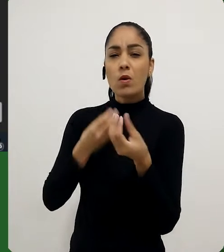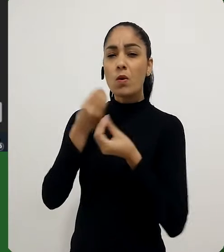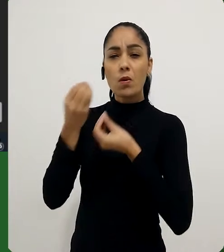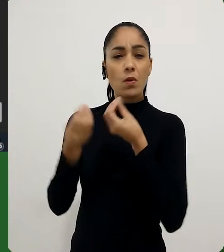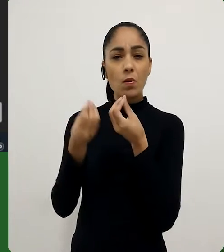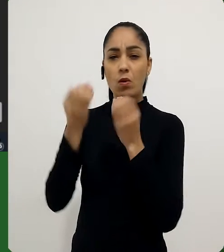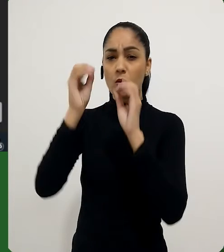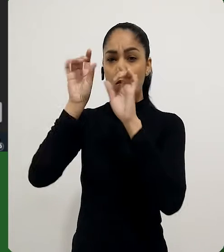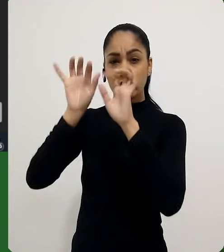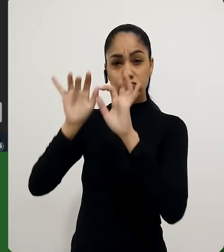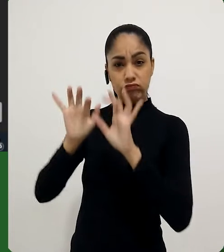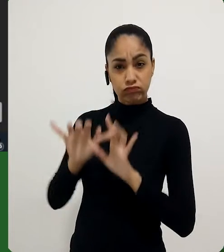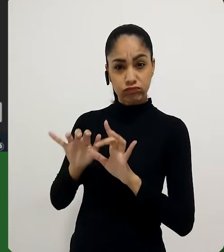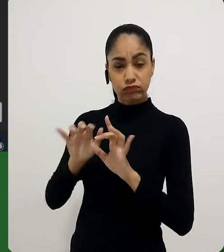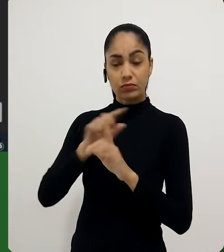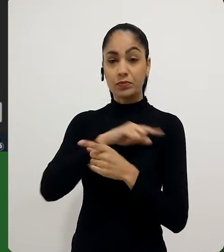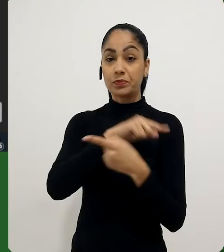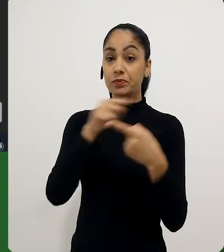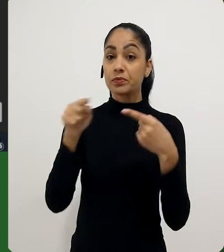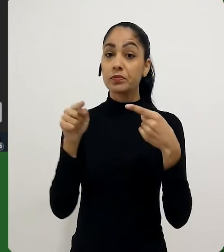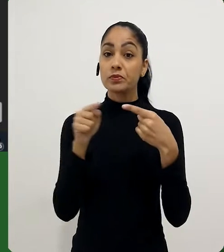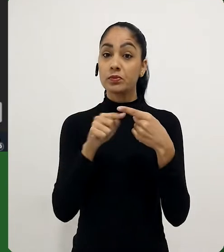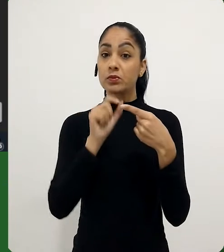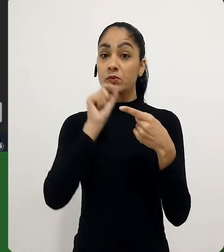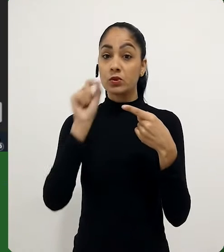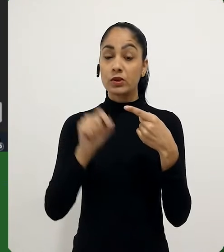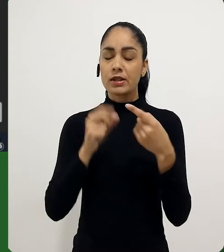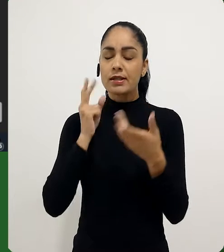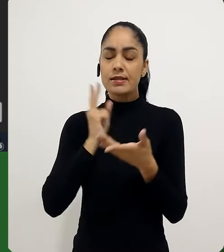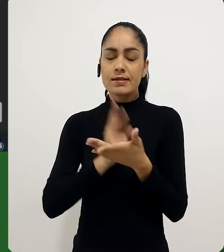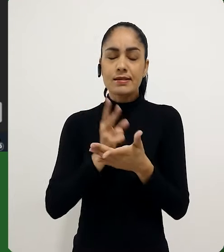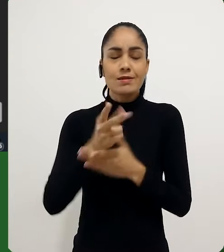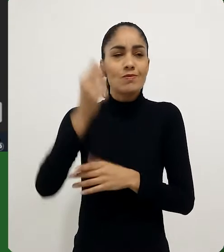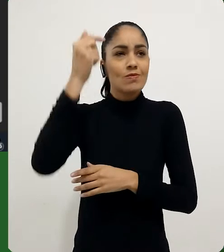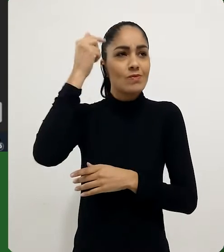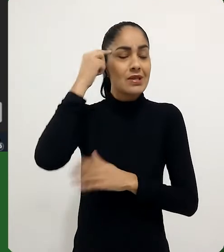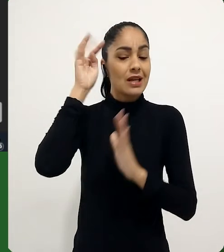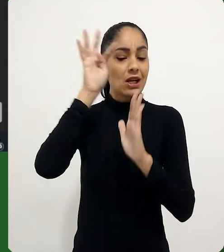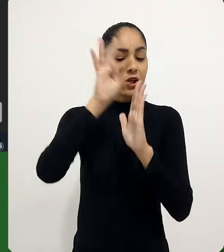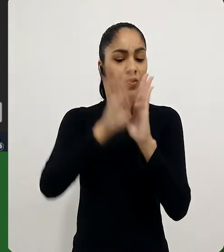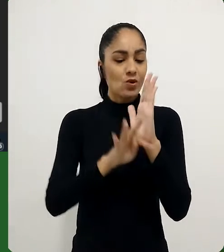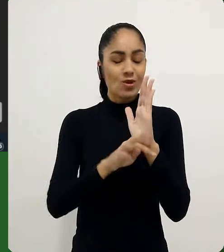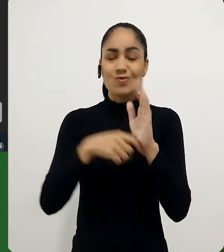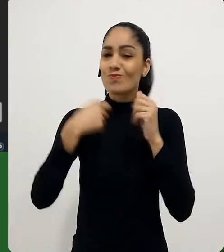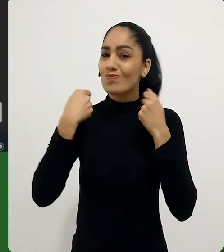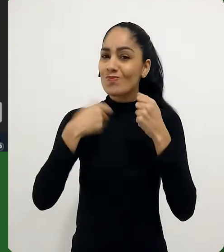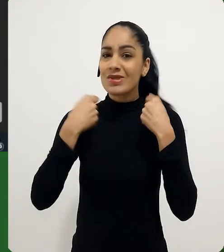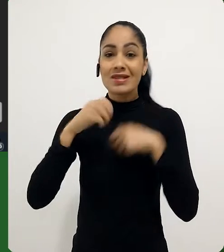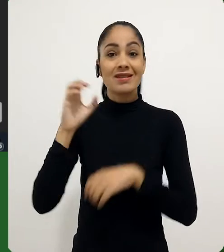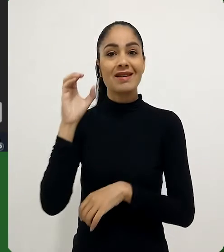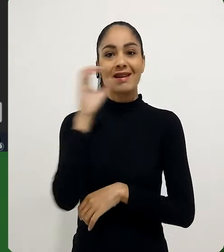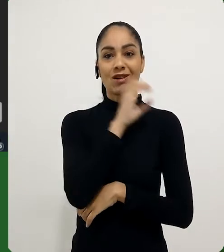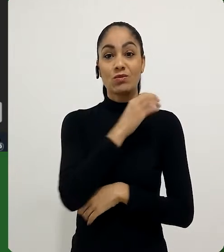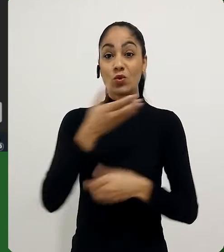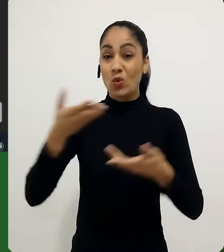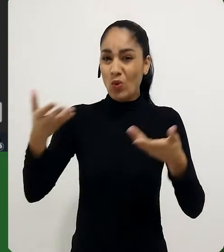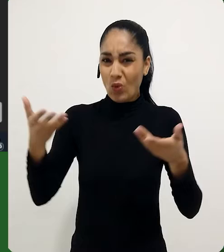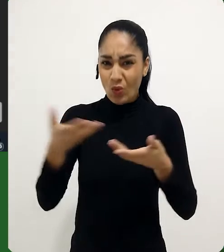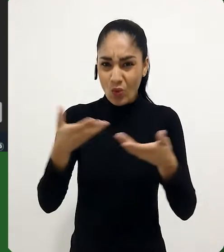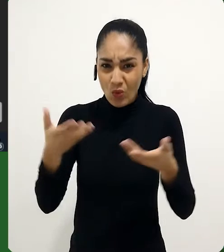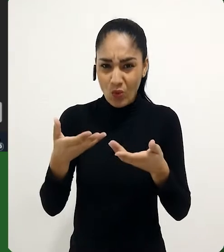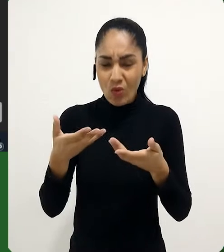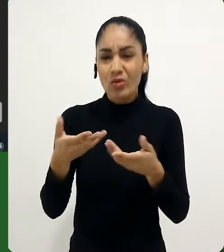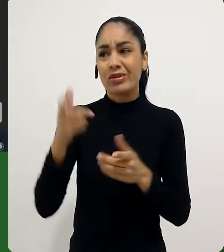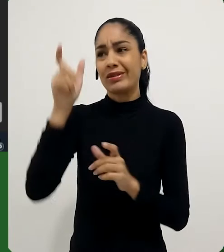à boa redação, né? Então, o primeiro aspecto é ter sempre em mente que um texto deve ser